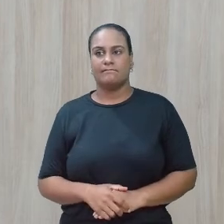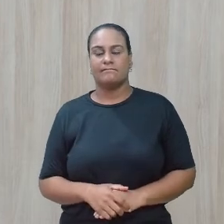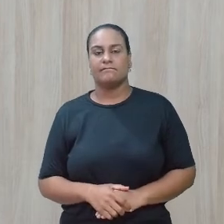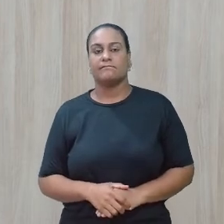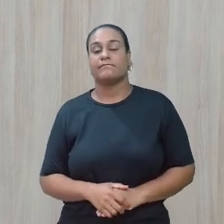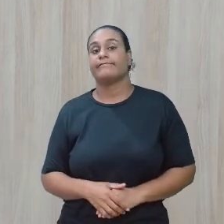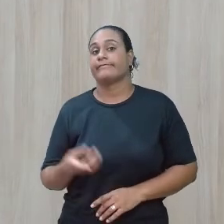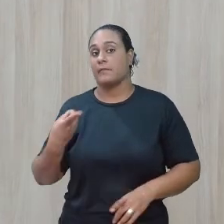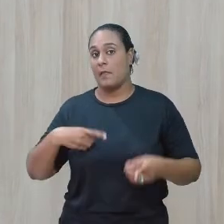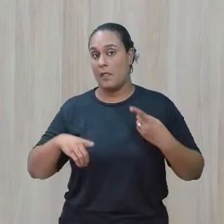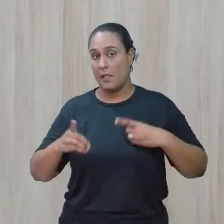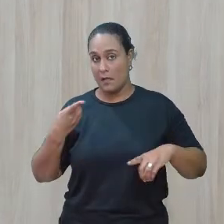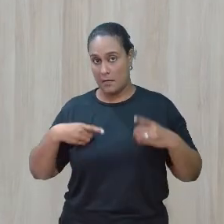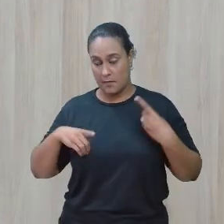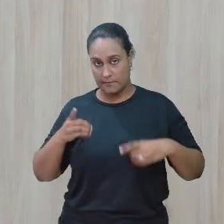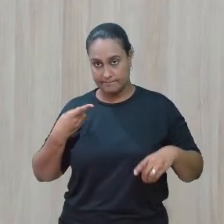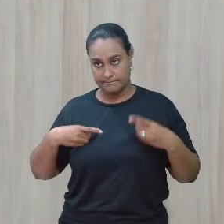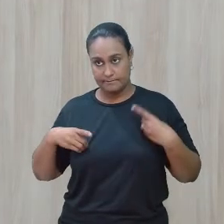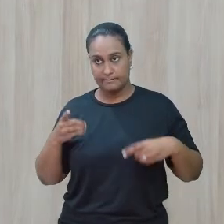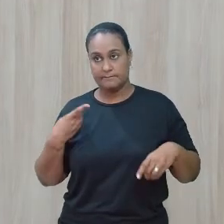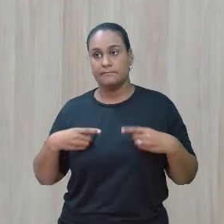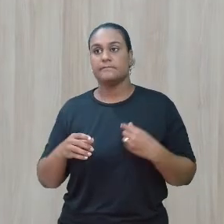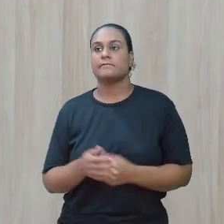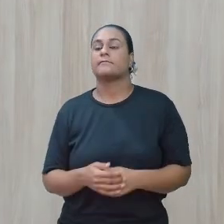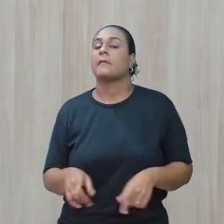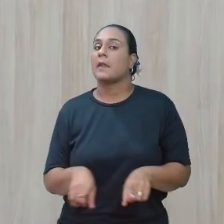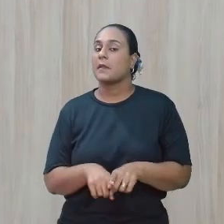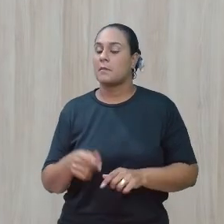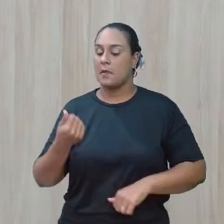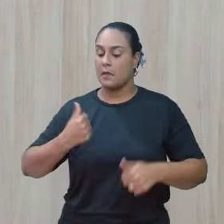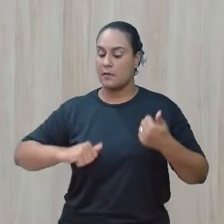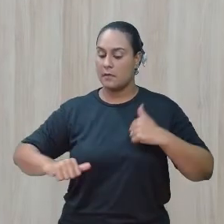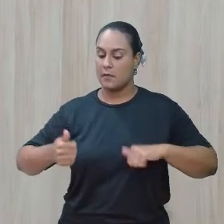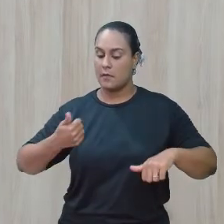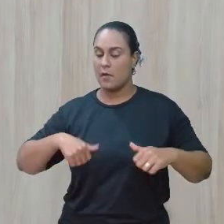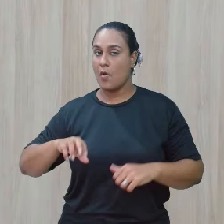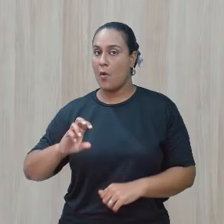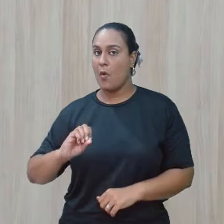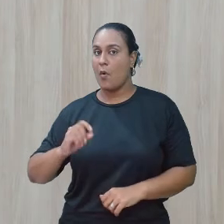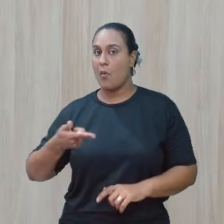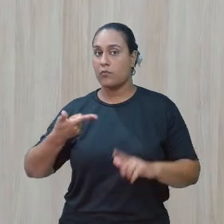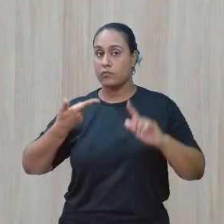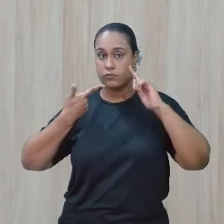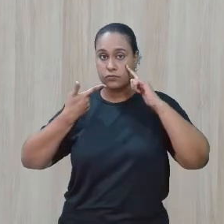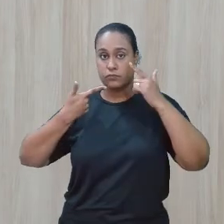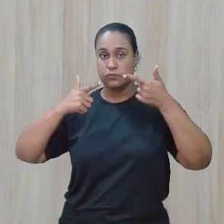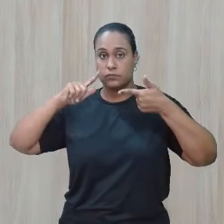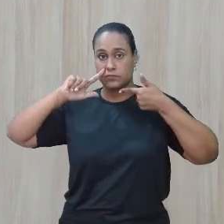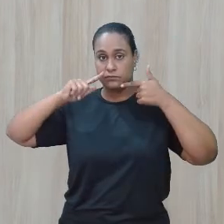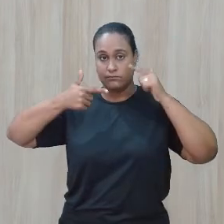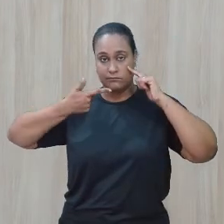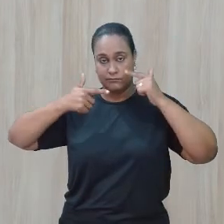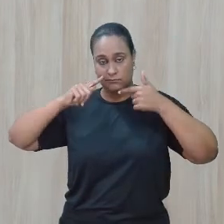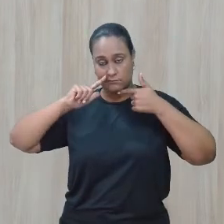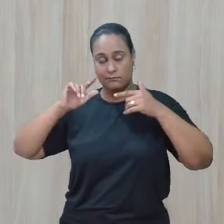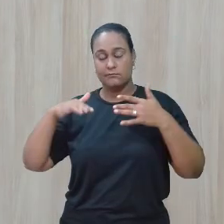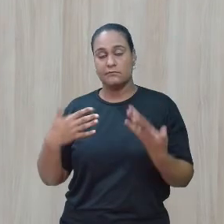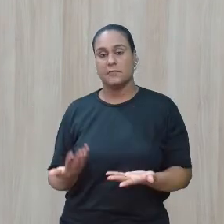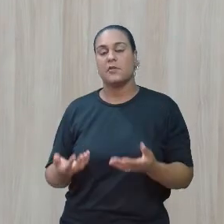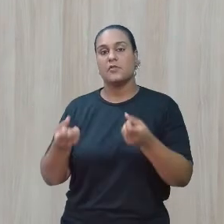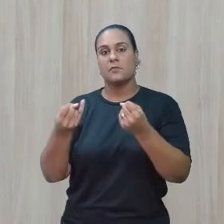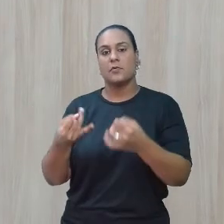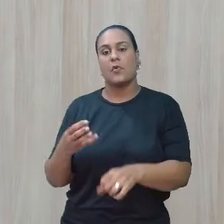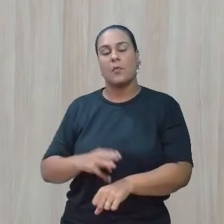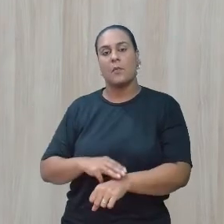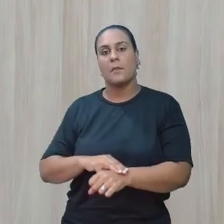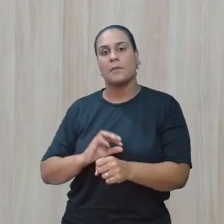natural, depressões também, e ansiedade ou transtorno de humor. A gente falou aqui, né, do momento de pandemia